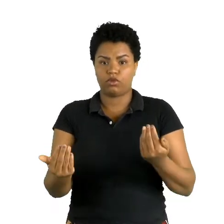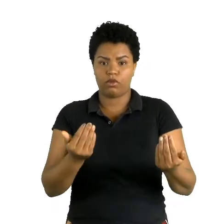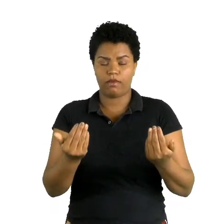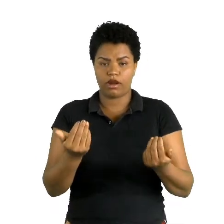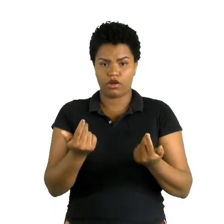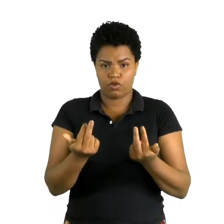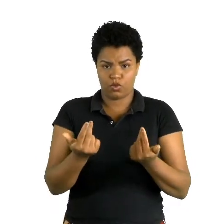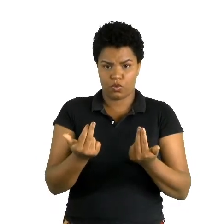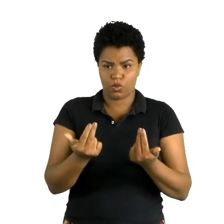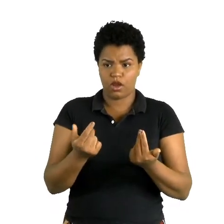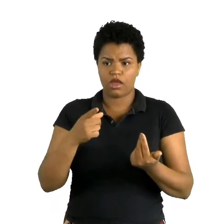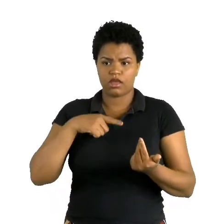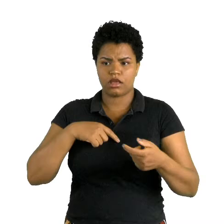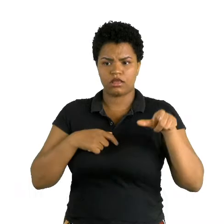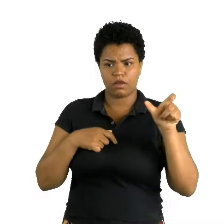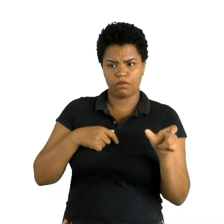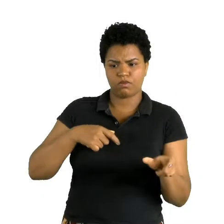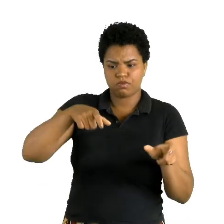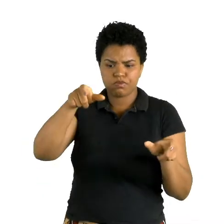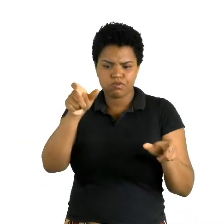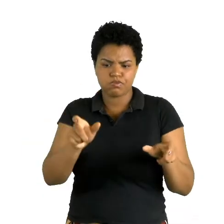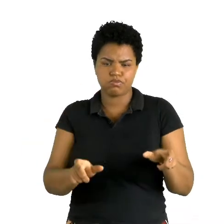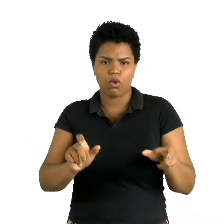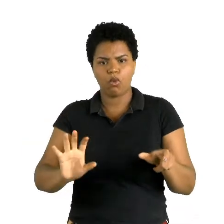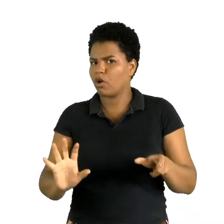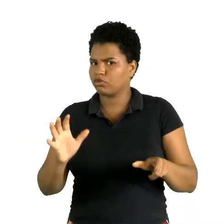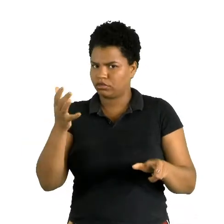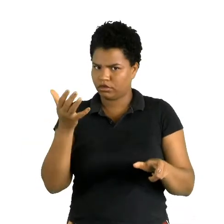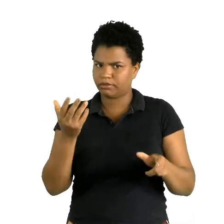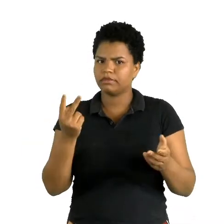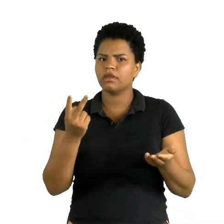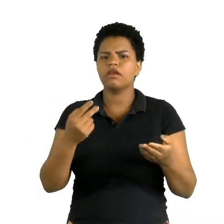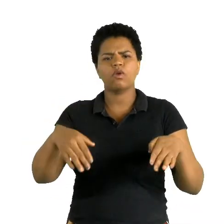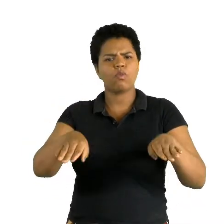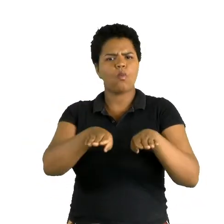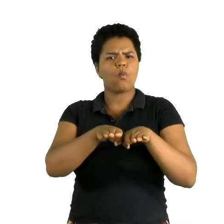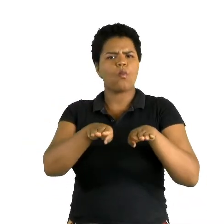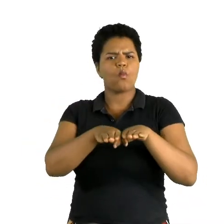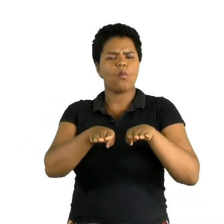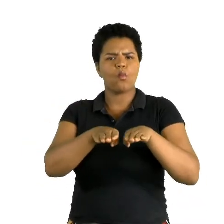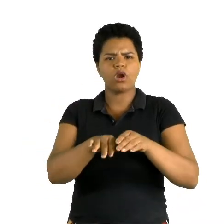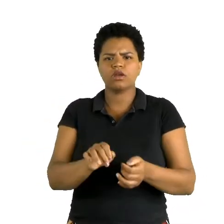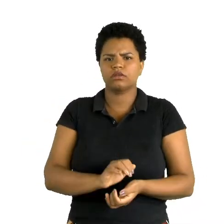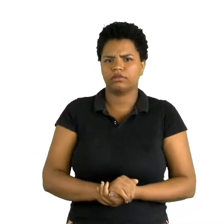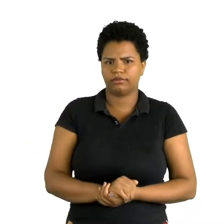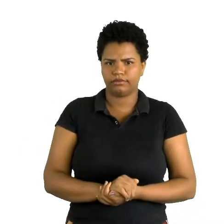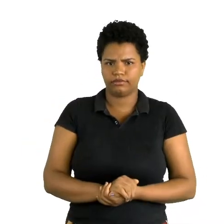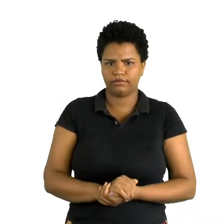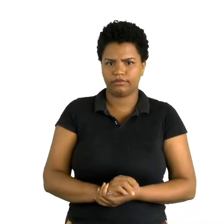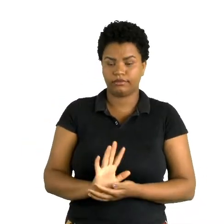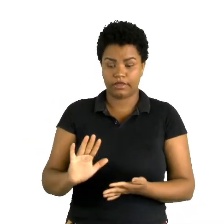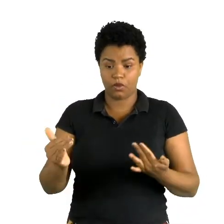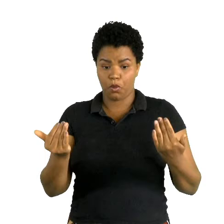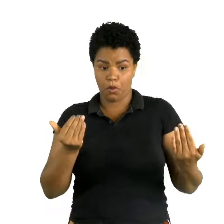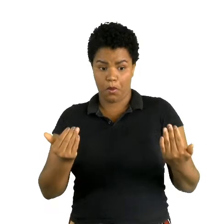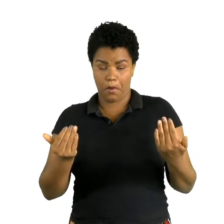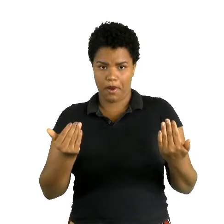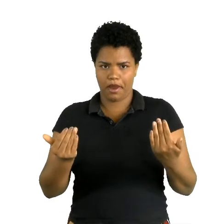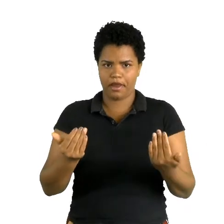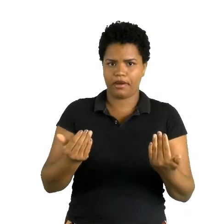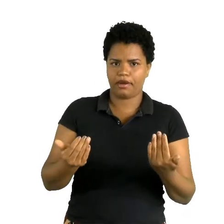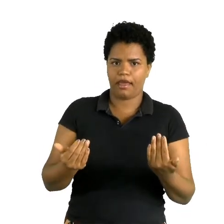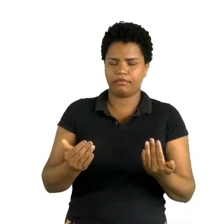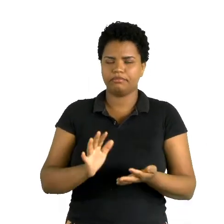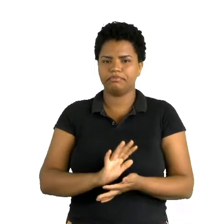quando colocamos os 2 elementos ou situações do mesmo nível. Como eu já falei, a gente obviamente vai compará-los iguais. Aí